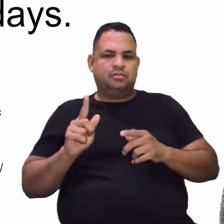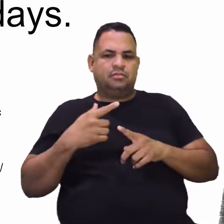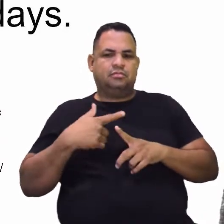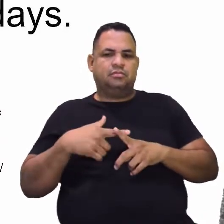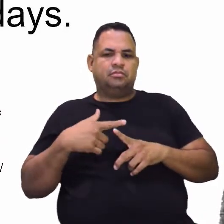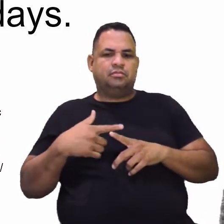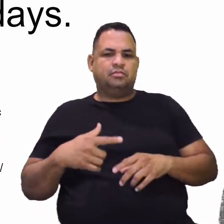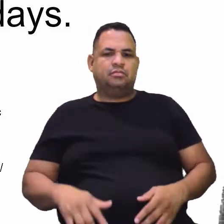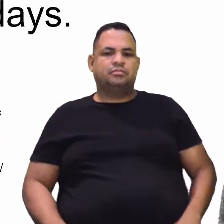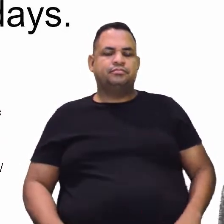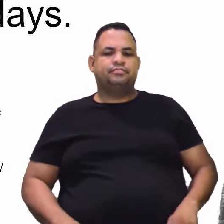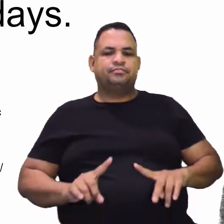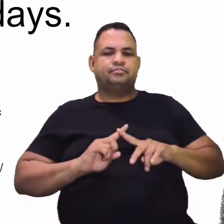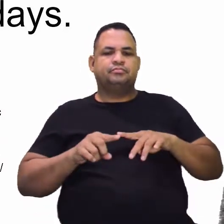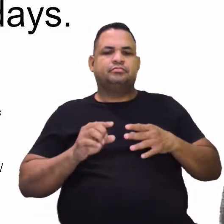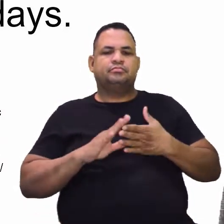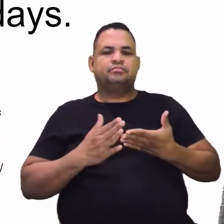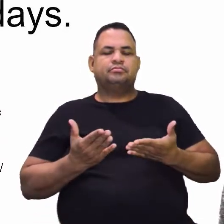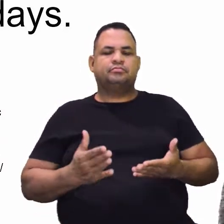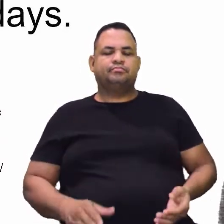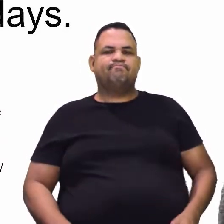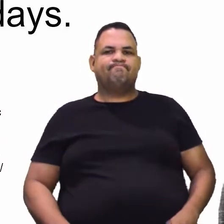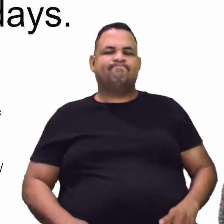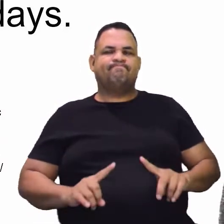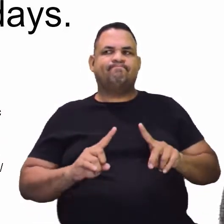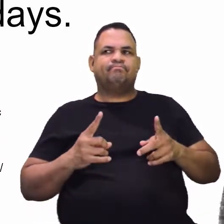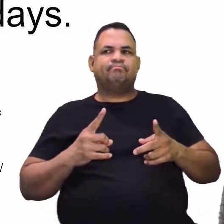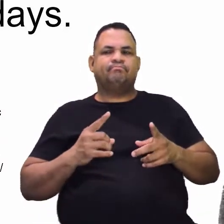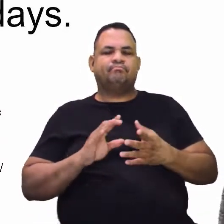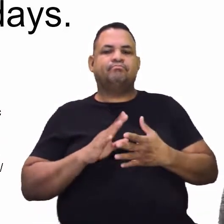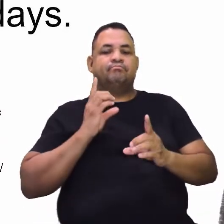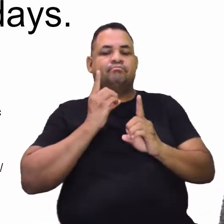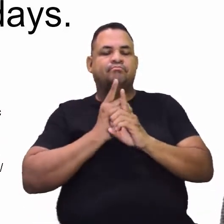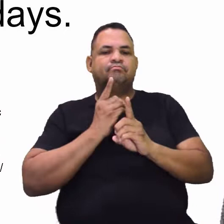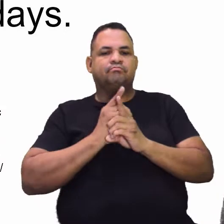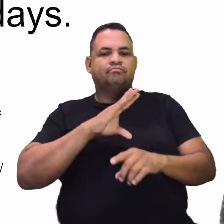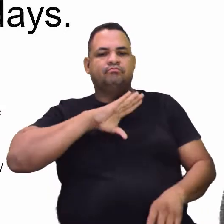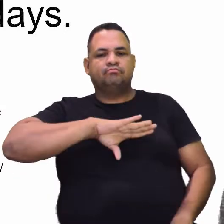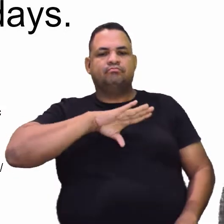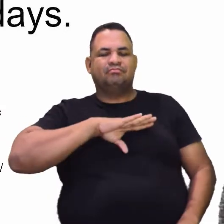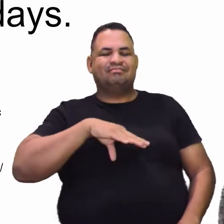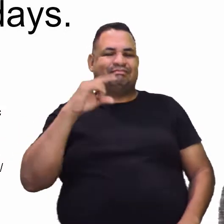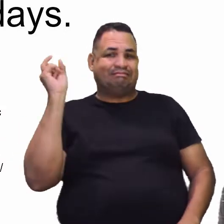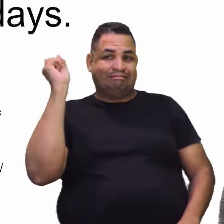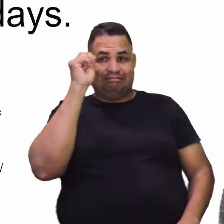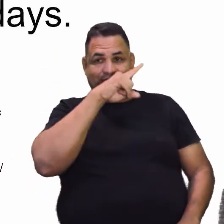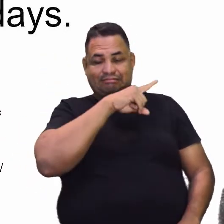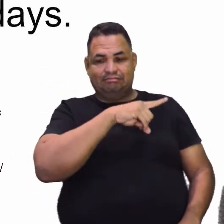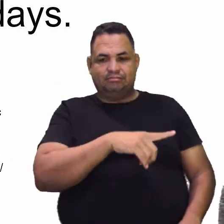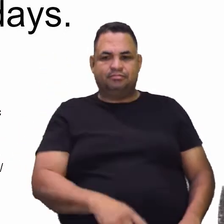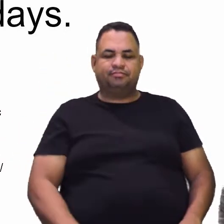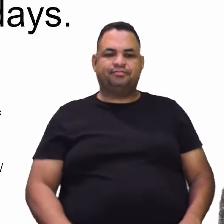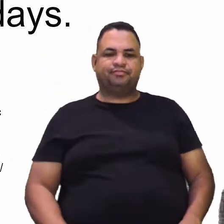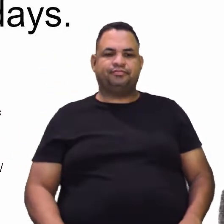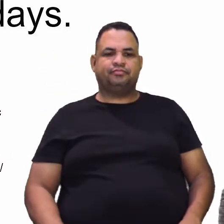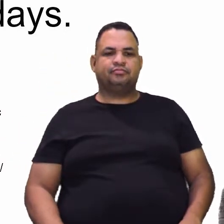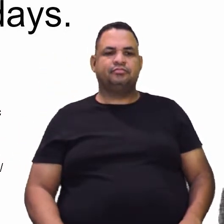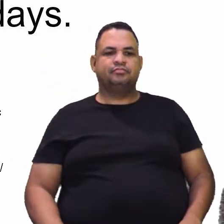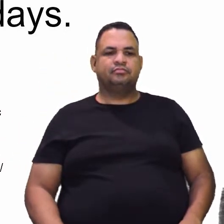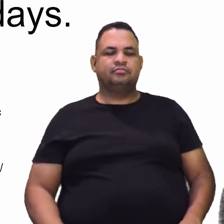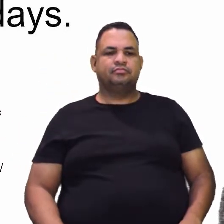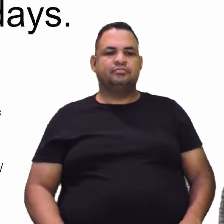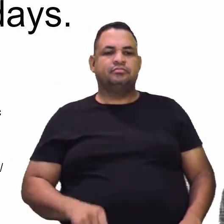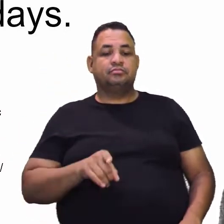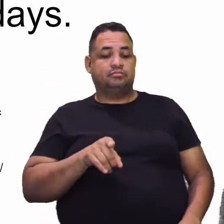nossa língua materna. Mas se fosse, a gente ia com certeza achar isso, porque o português é bem mais difícil. Então, I love